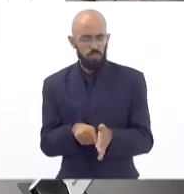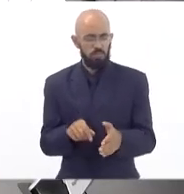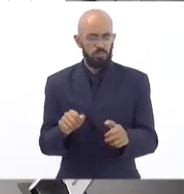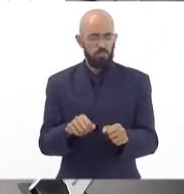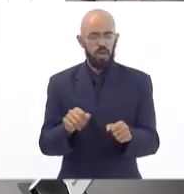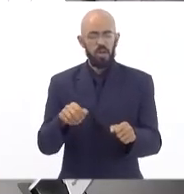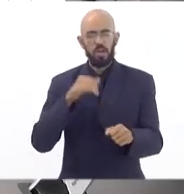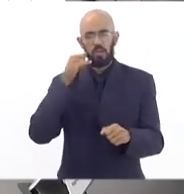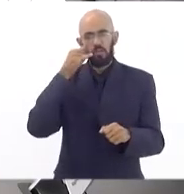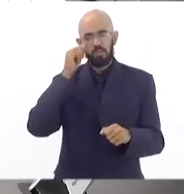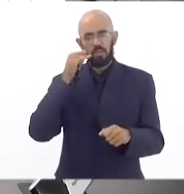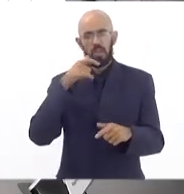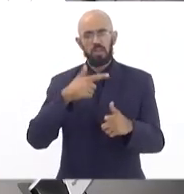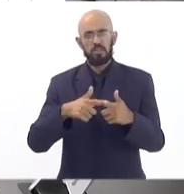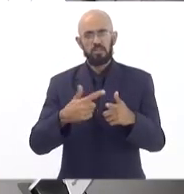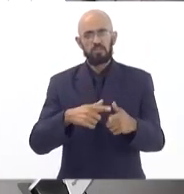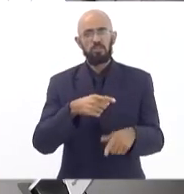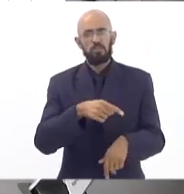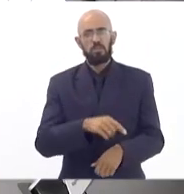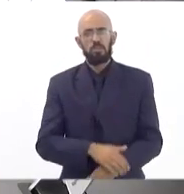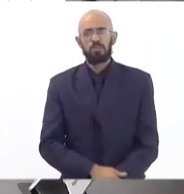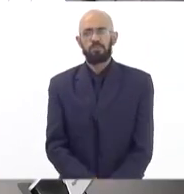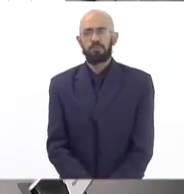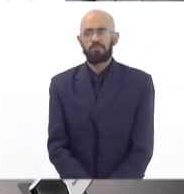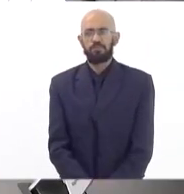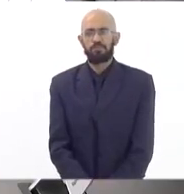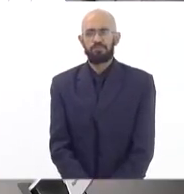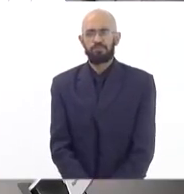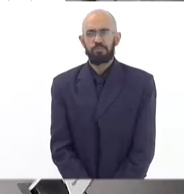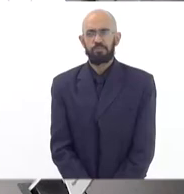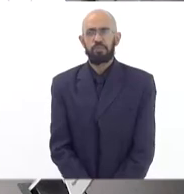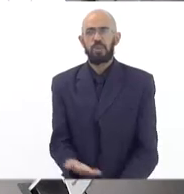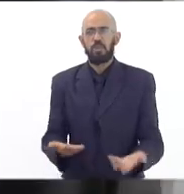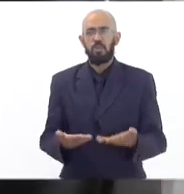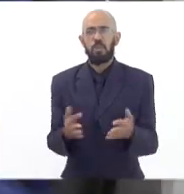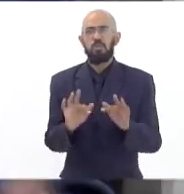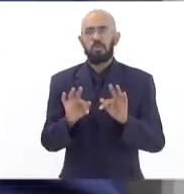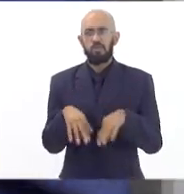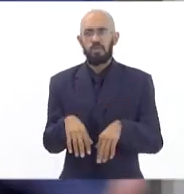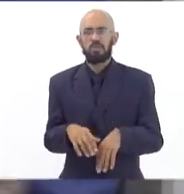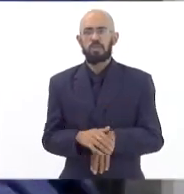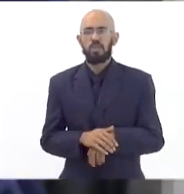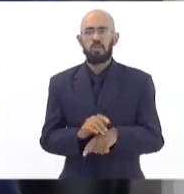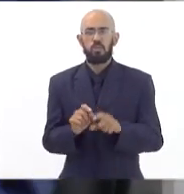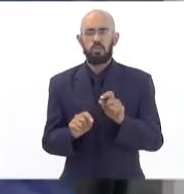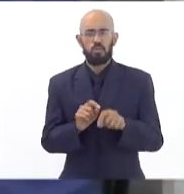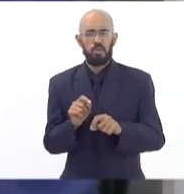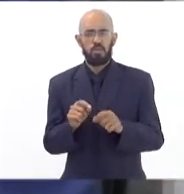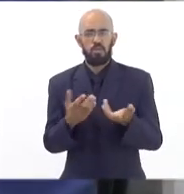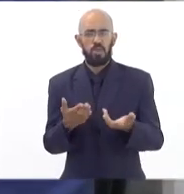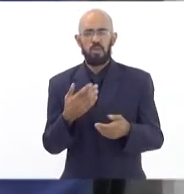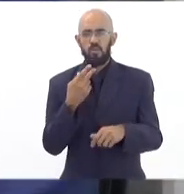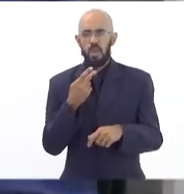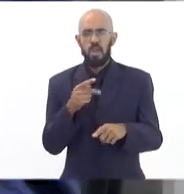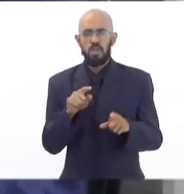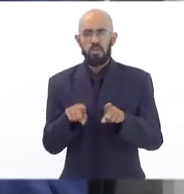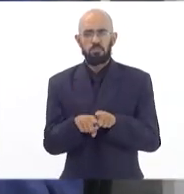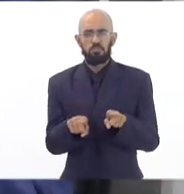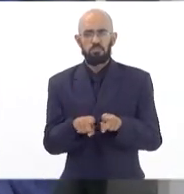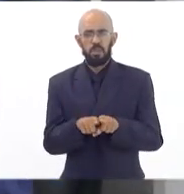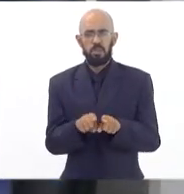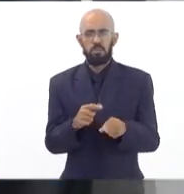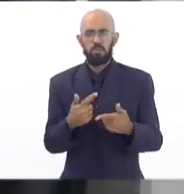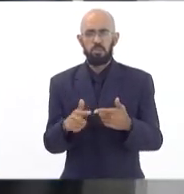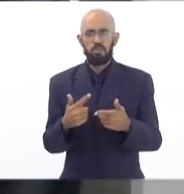essas operações E aí Lucinha para fechar eu queria colocar também a questão